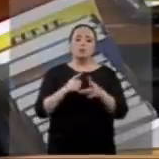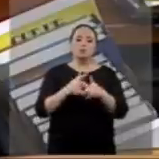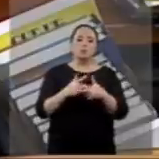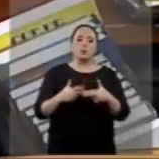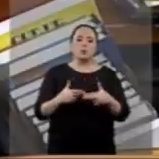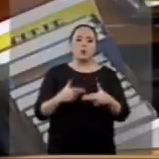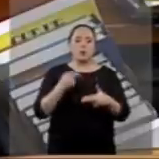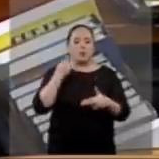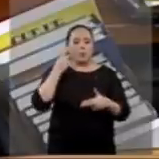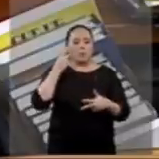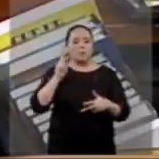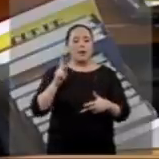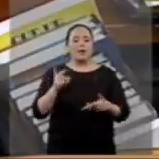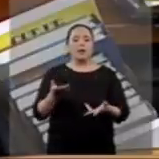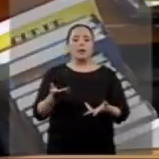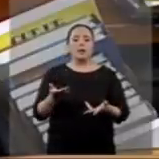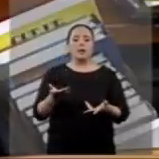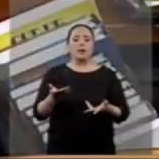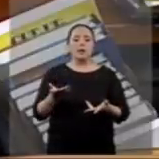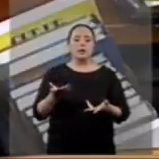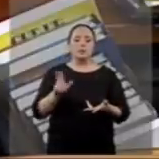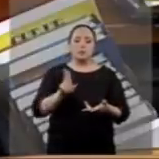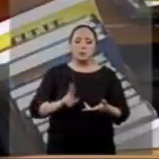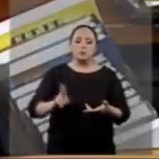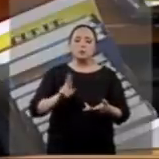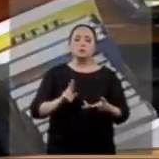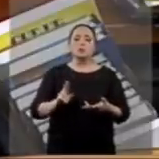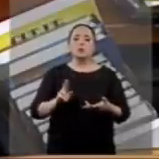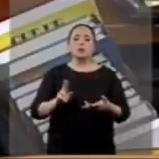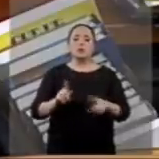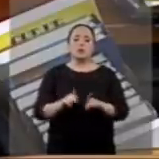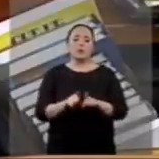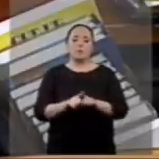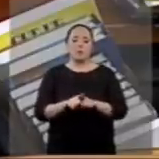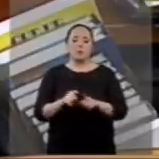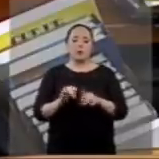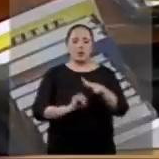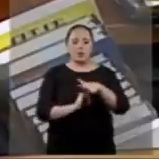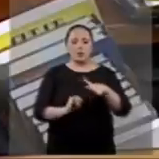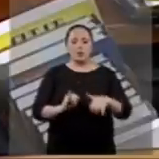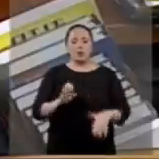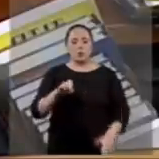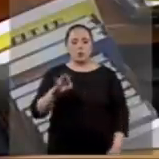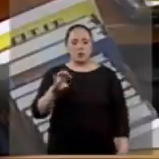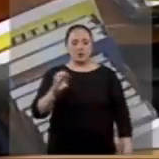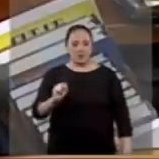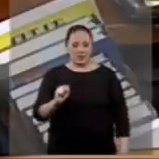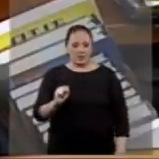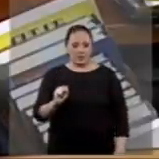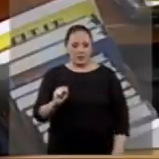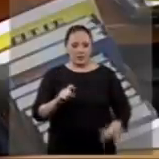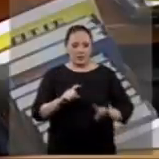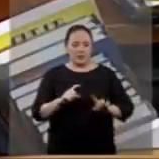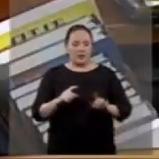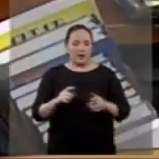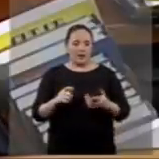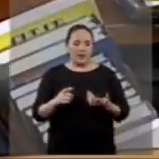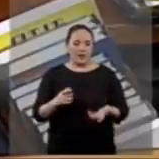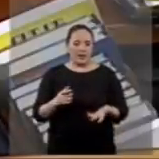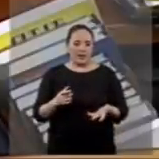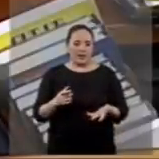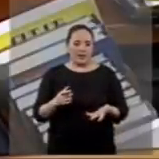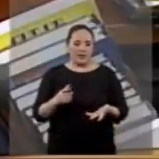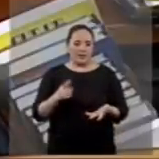para constituição e funcionamento dos entes em questão, e sim verdadeiras exigências na